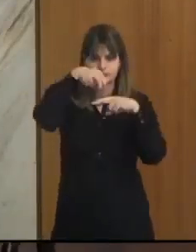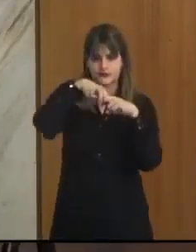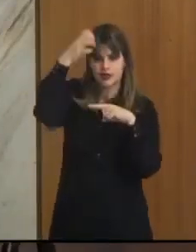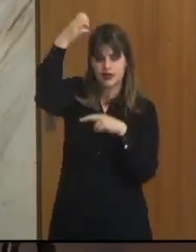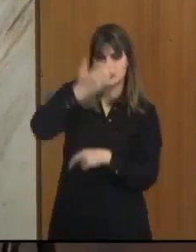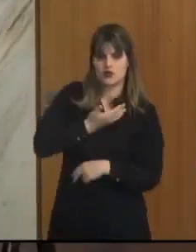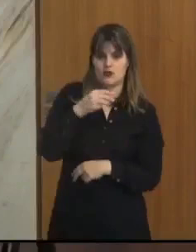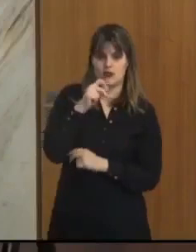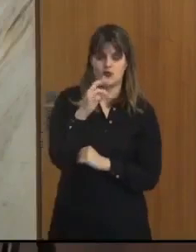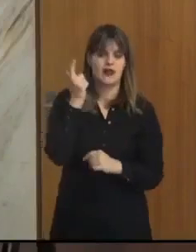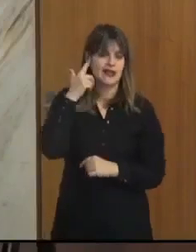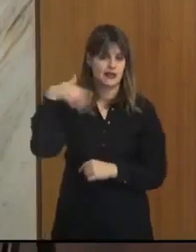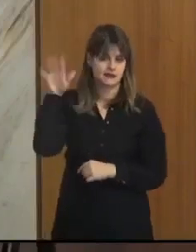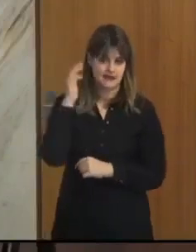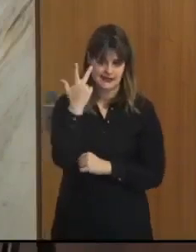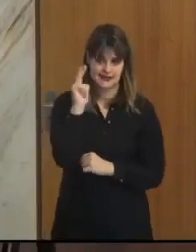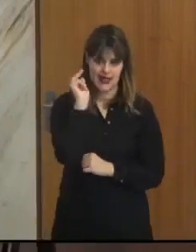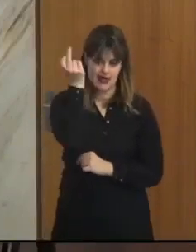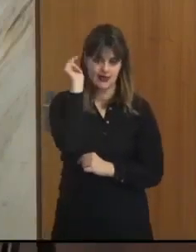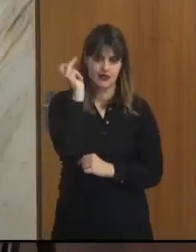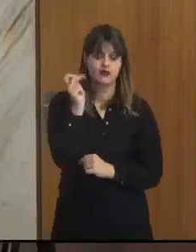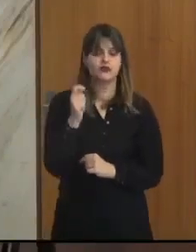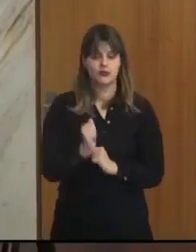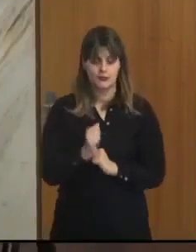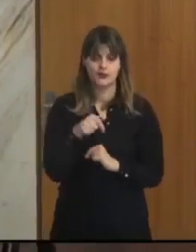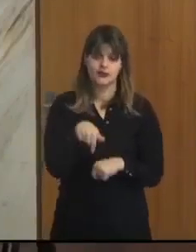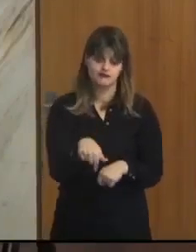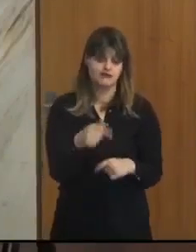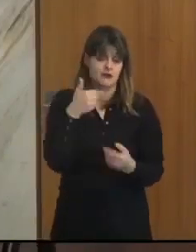É o livro escolhido para apresentar o Conselho de Soure neste evento regional.